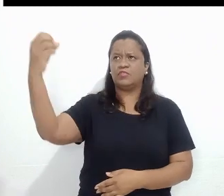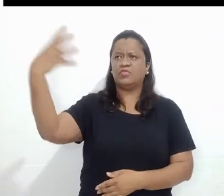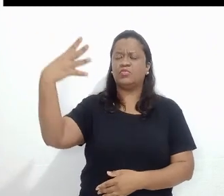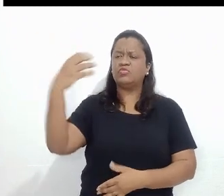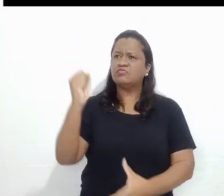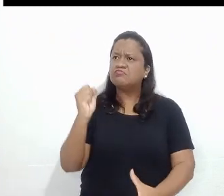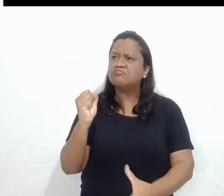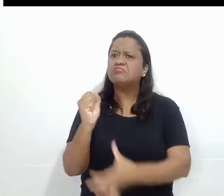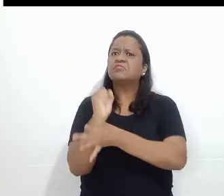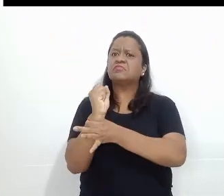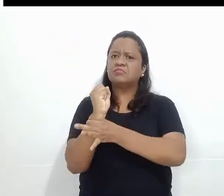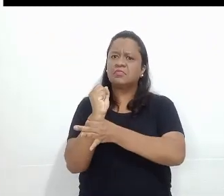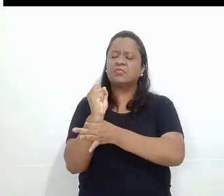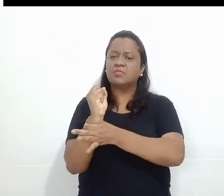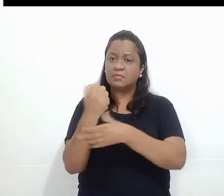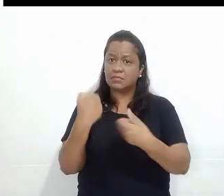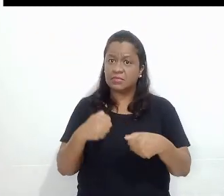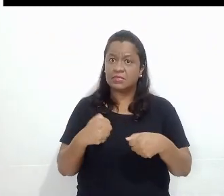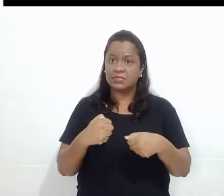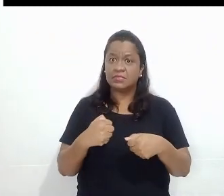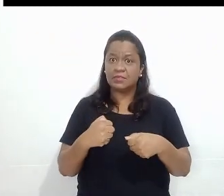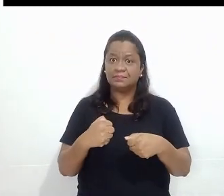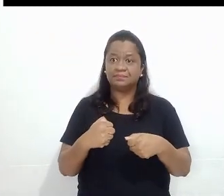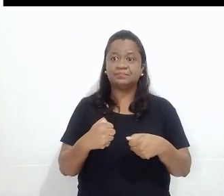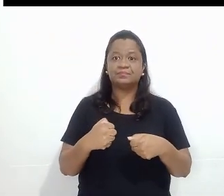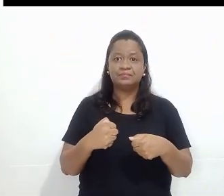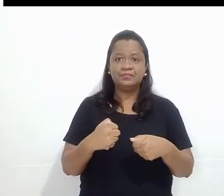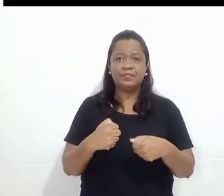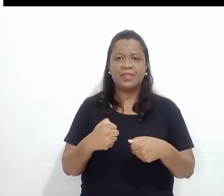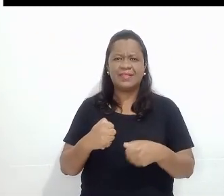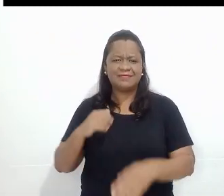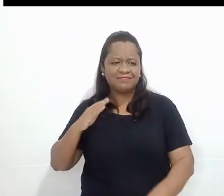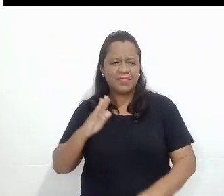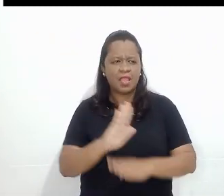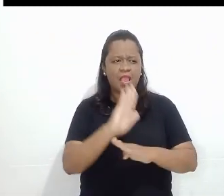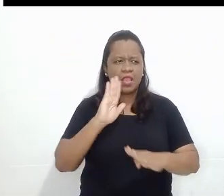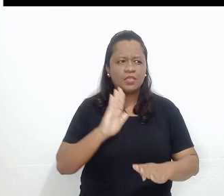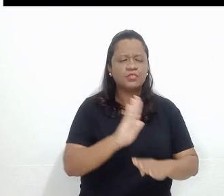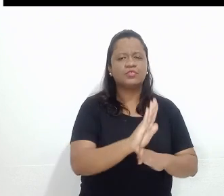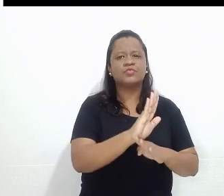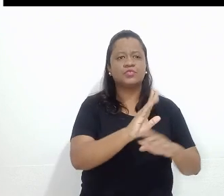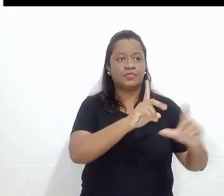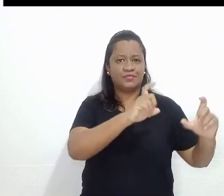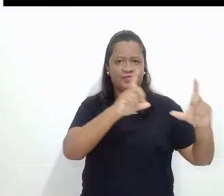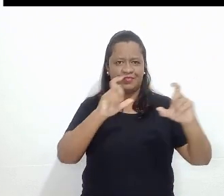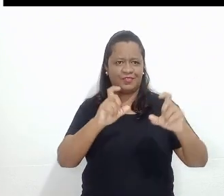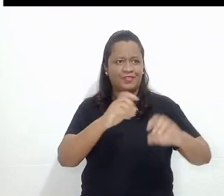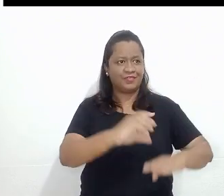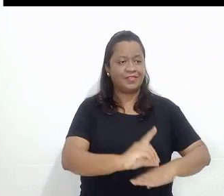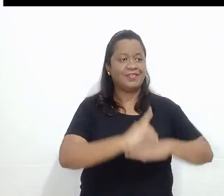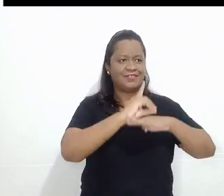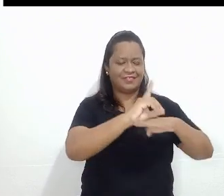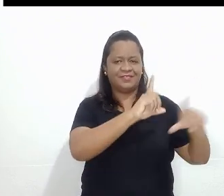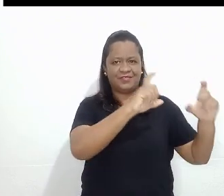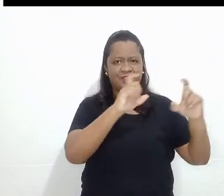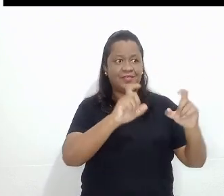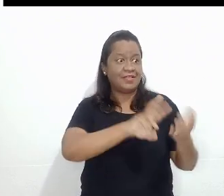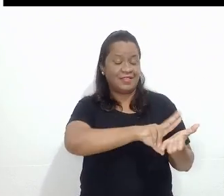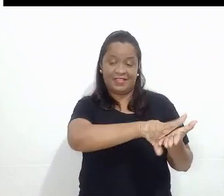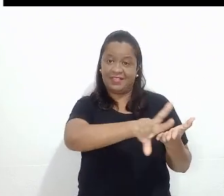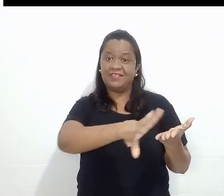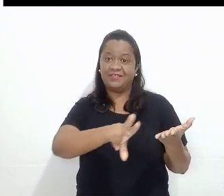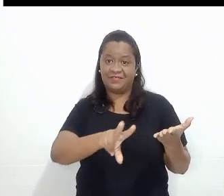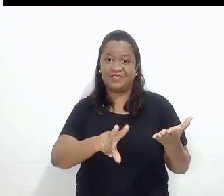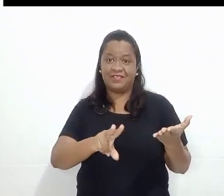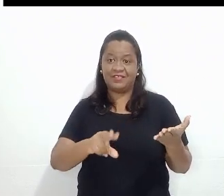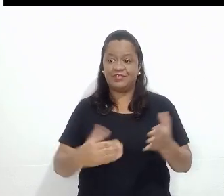segurança. Ele é o braço direito do fotógrafo. O fotógrafo tem vários braços direitos, né? É o primeiro assistente de